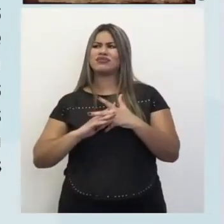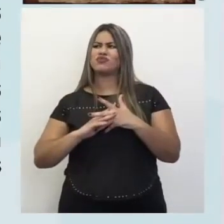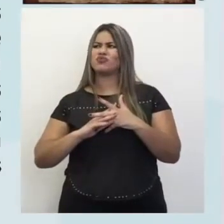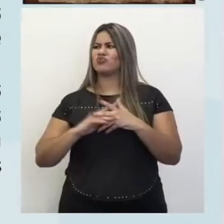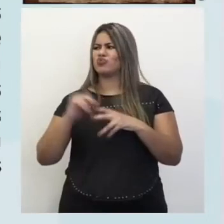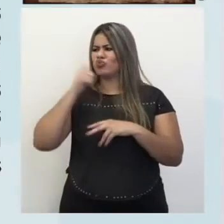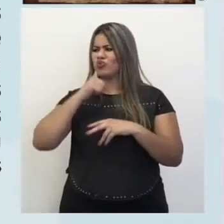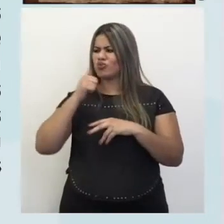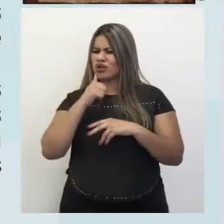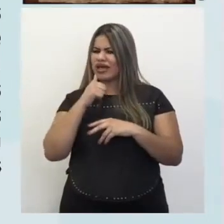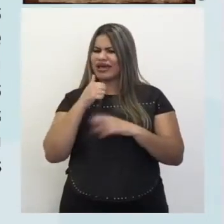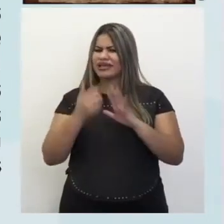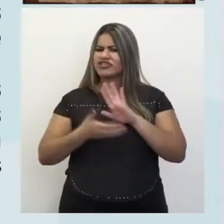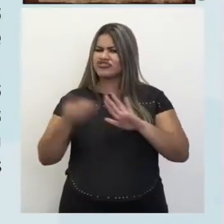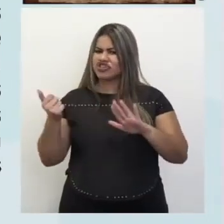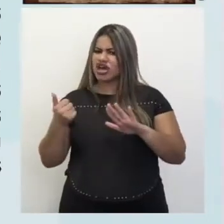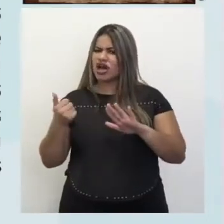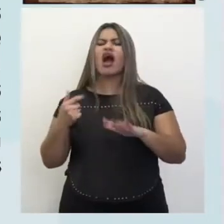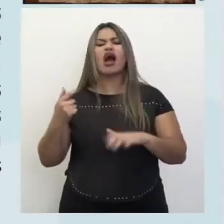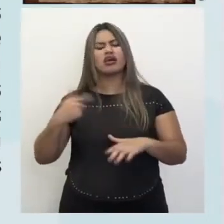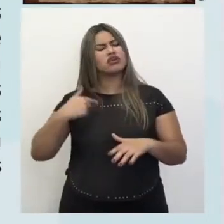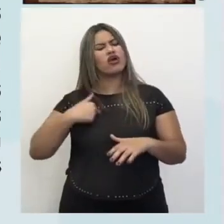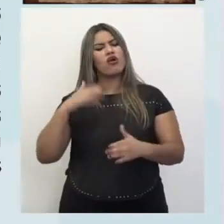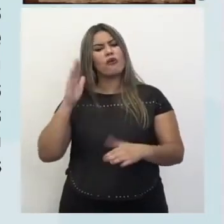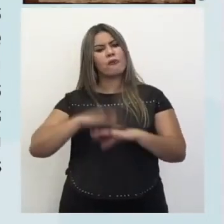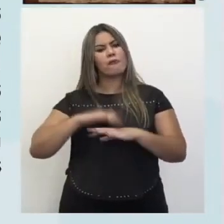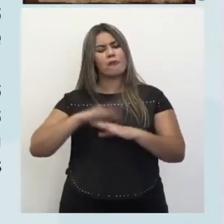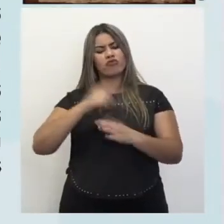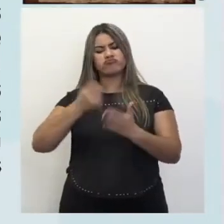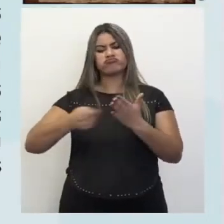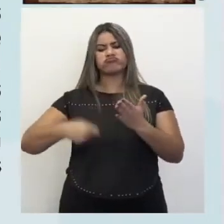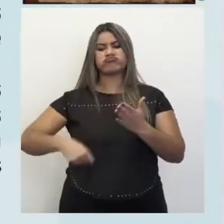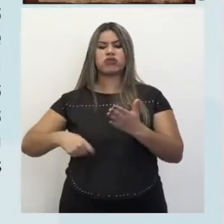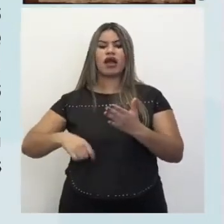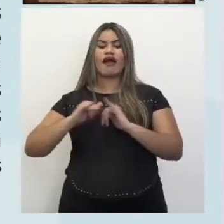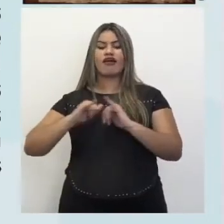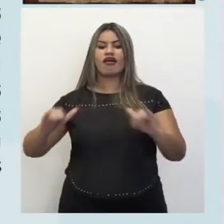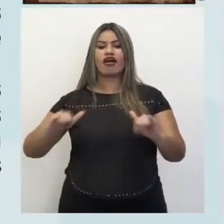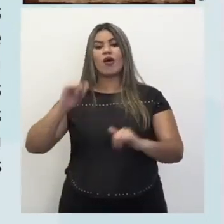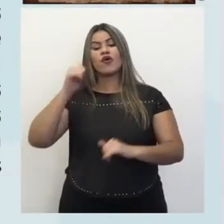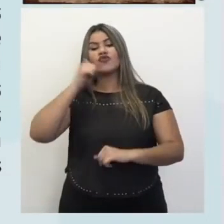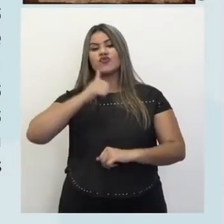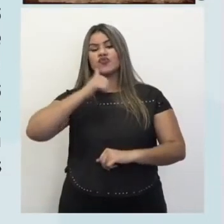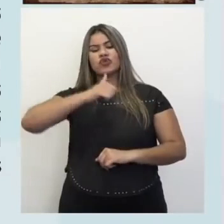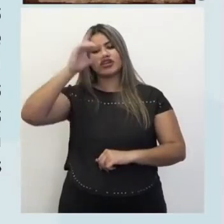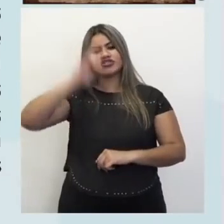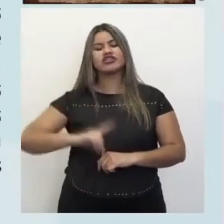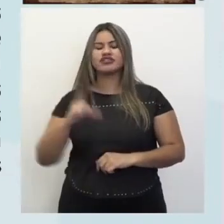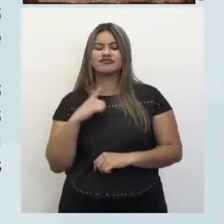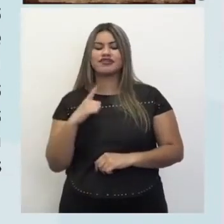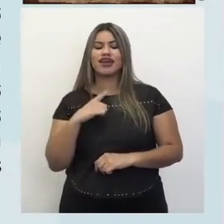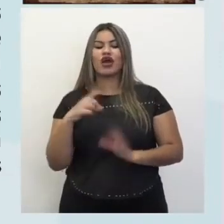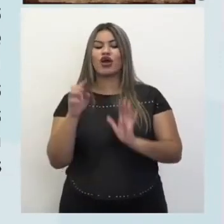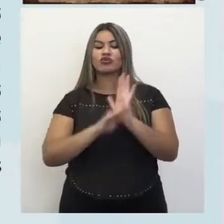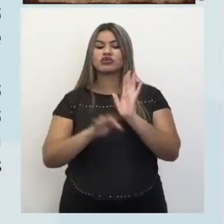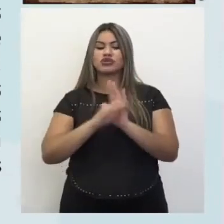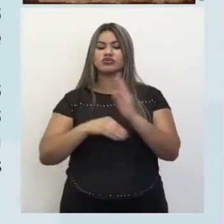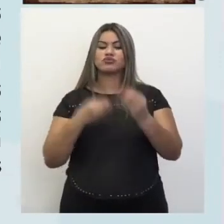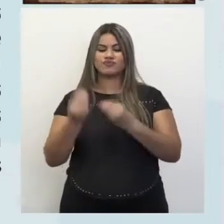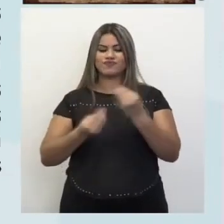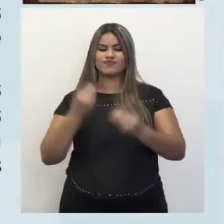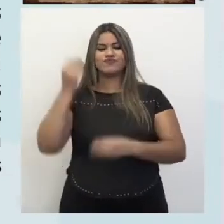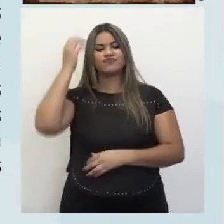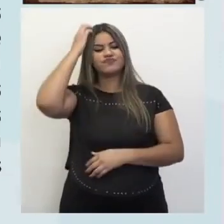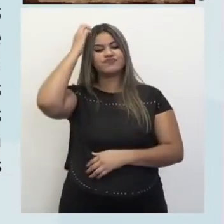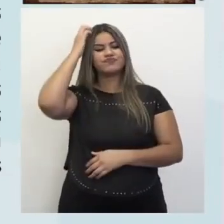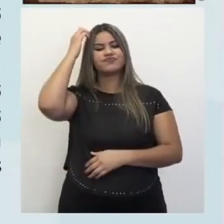fora? Então, vamos fazer a nossa declaração. E vejam só o texto interessante que ela produz. Ela